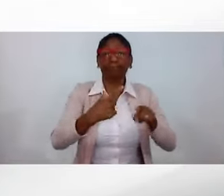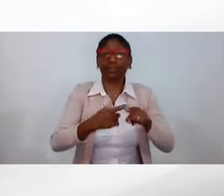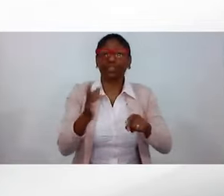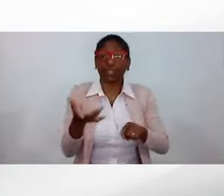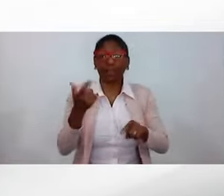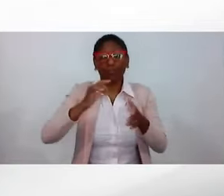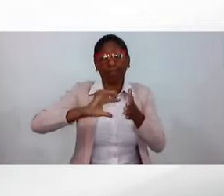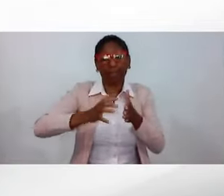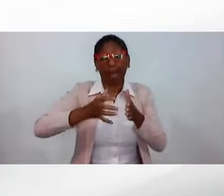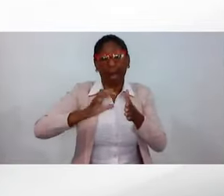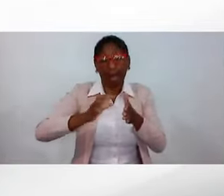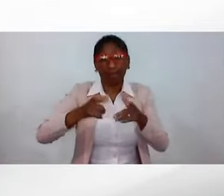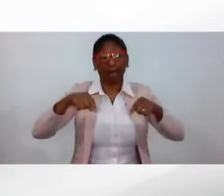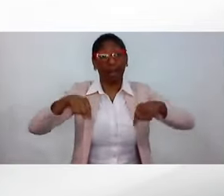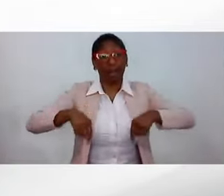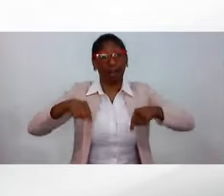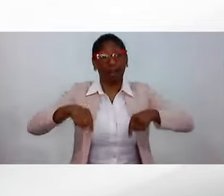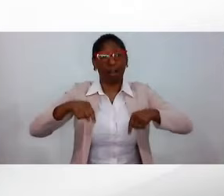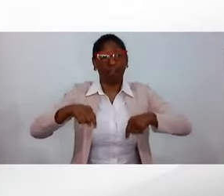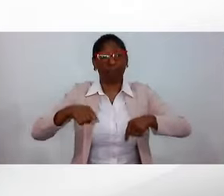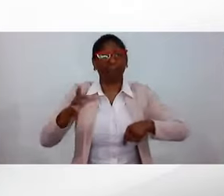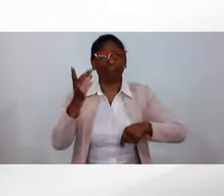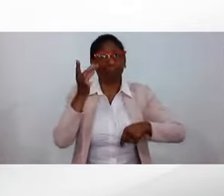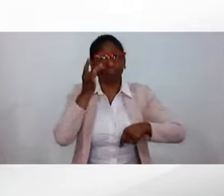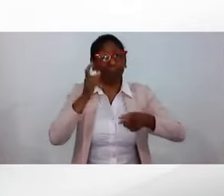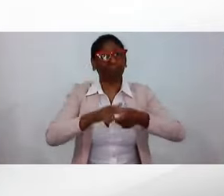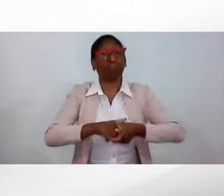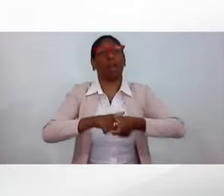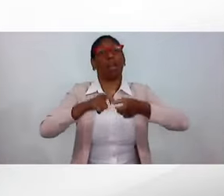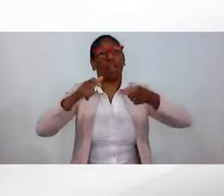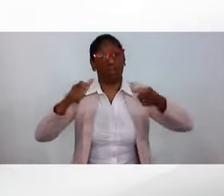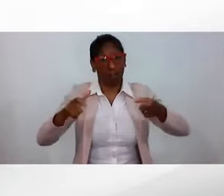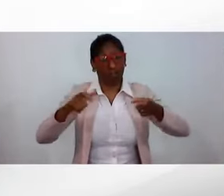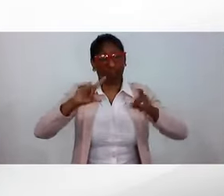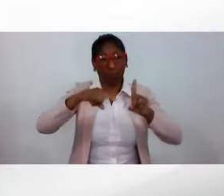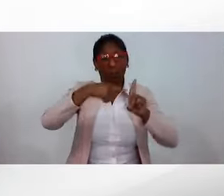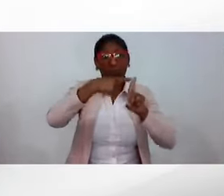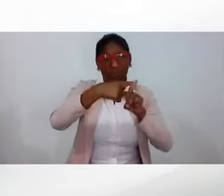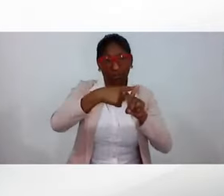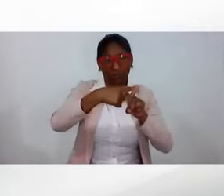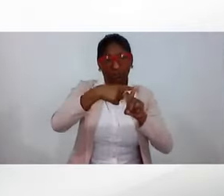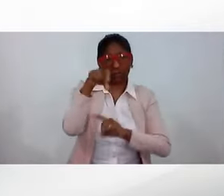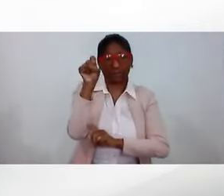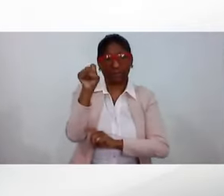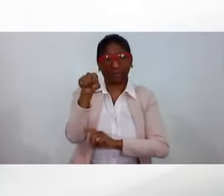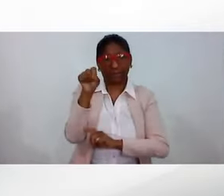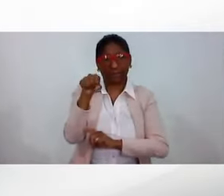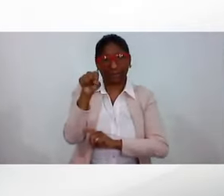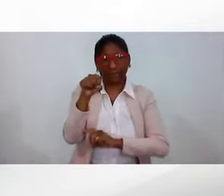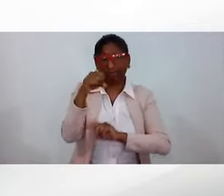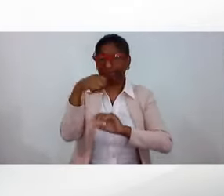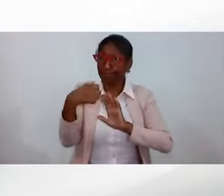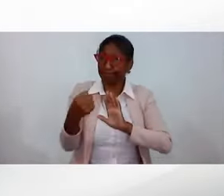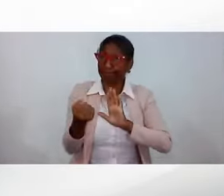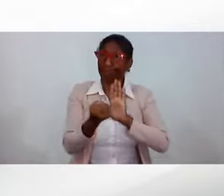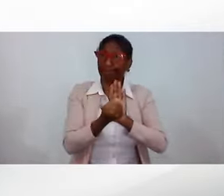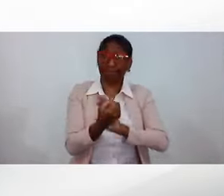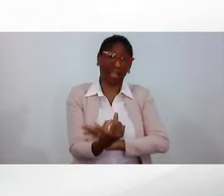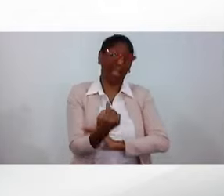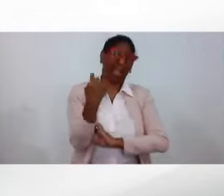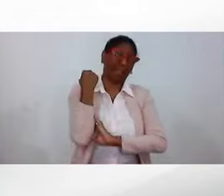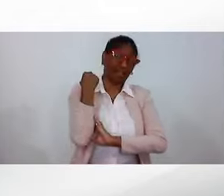já estamos no maior volume de incidência de casos confirmados da série histórica aqui do